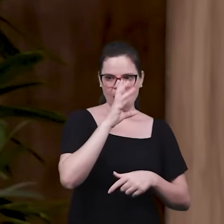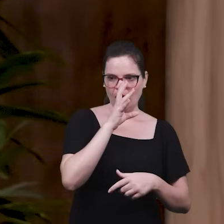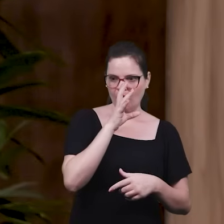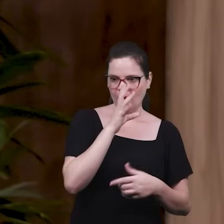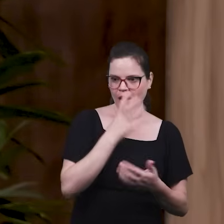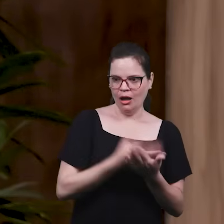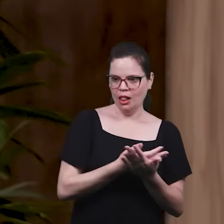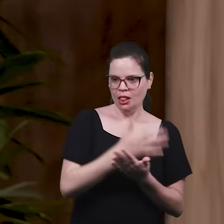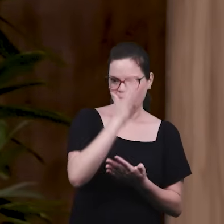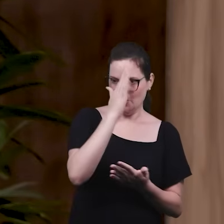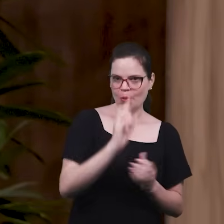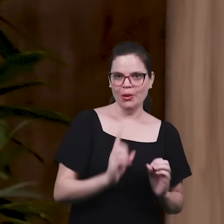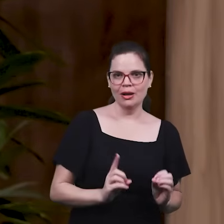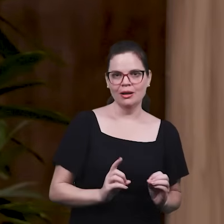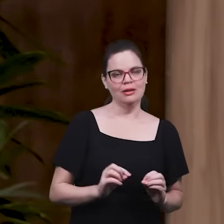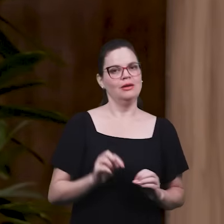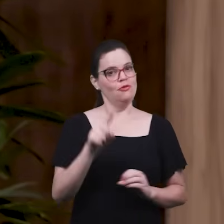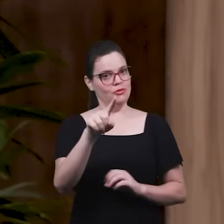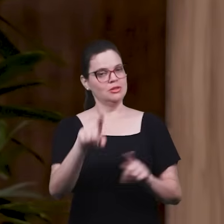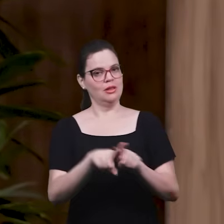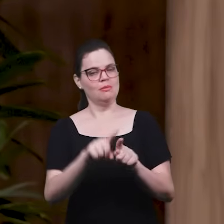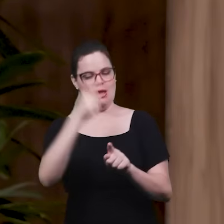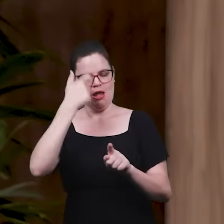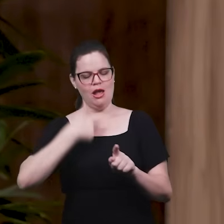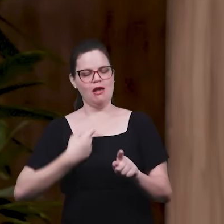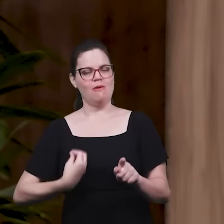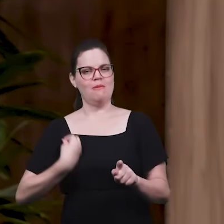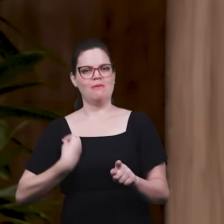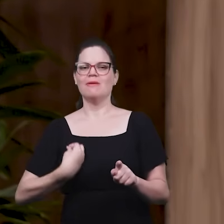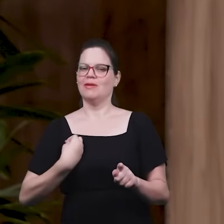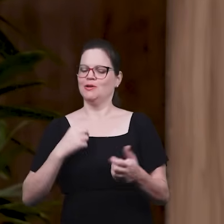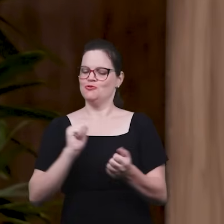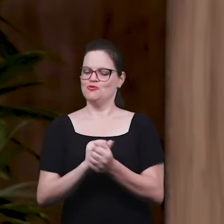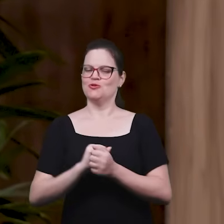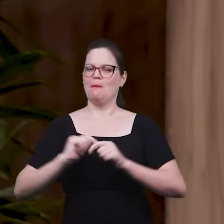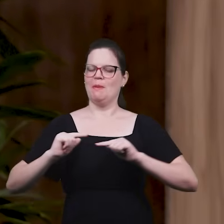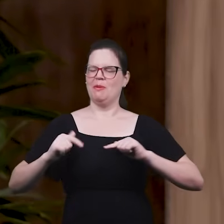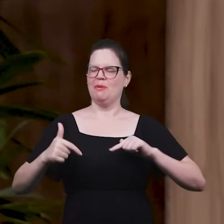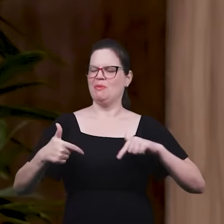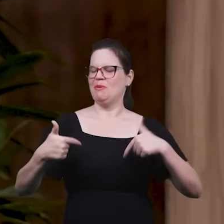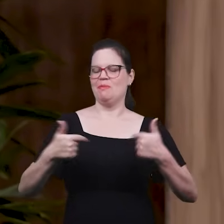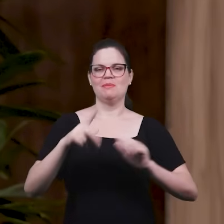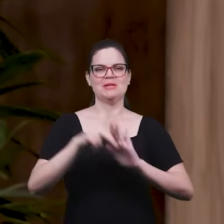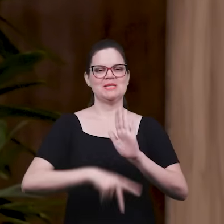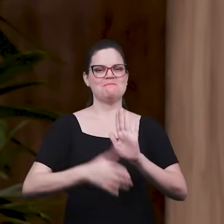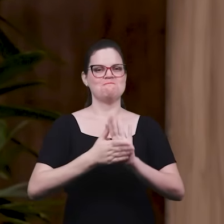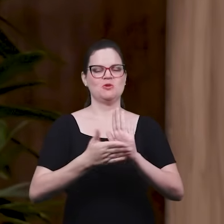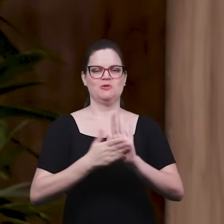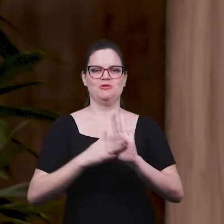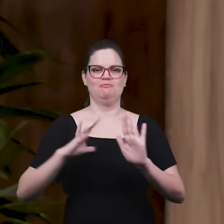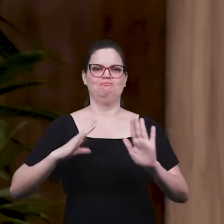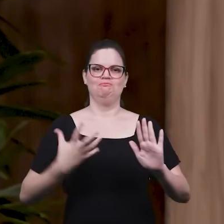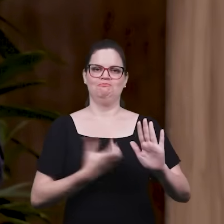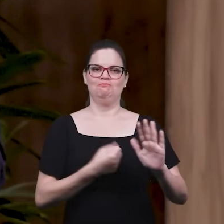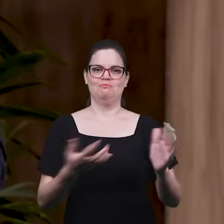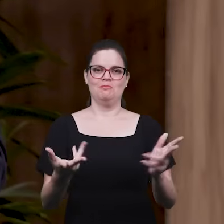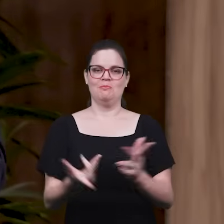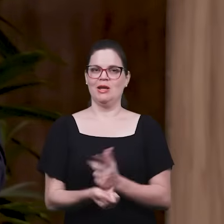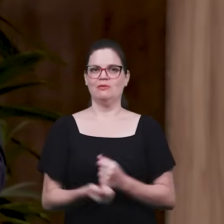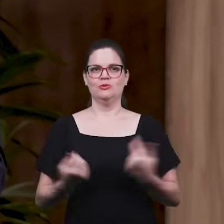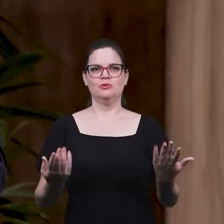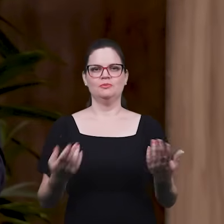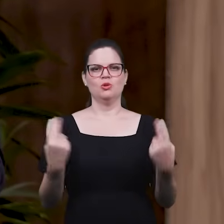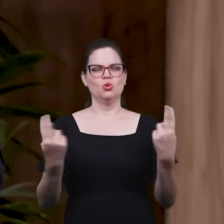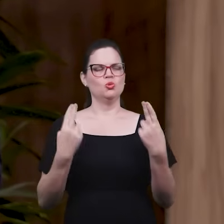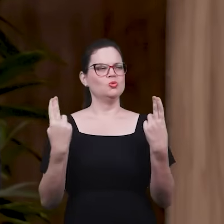senhora, está participando dela, faz parte dela. Se nos fosse contada como ela seria, talvez nós não... Mas será